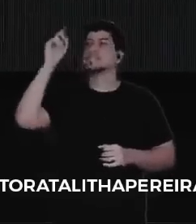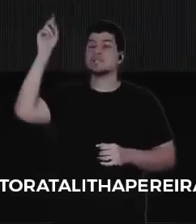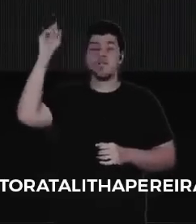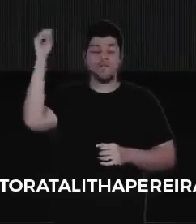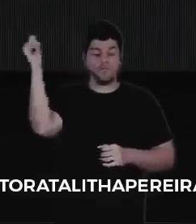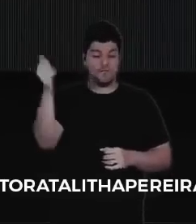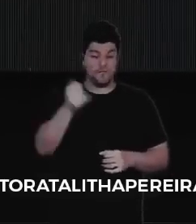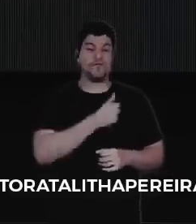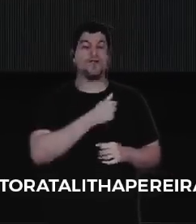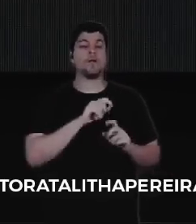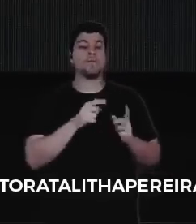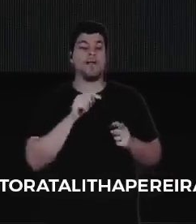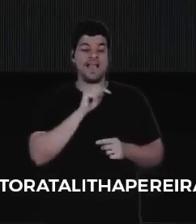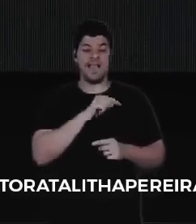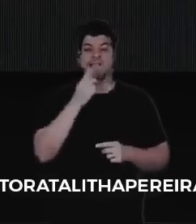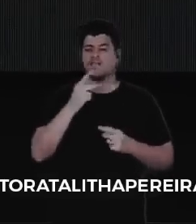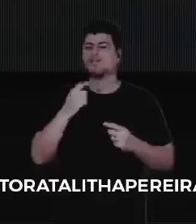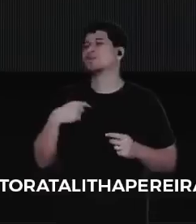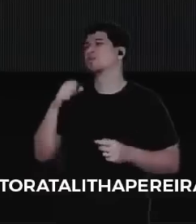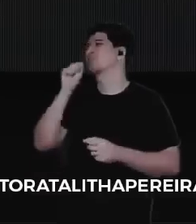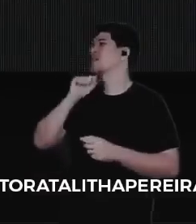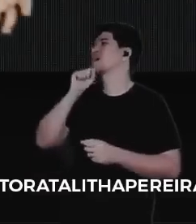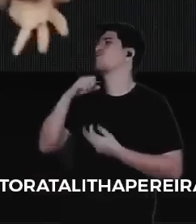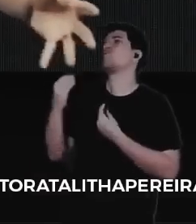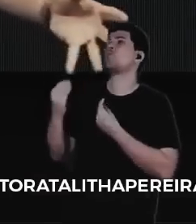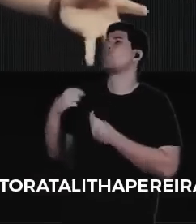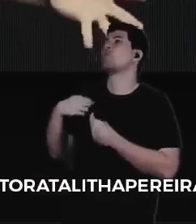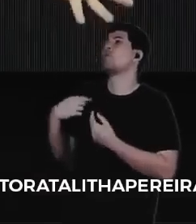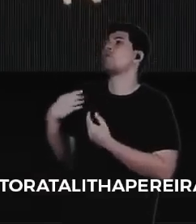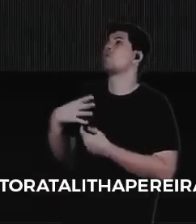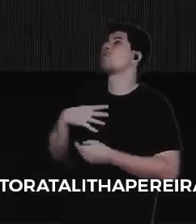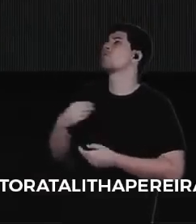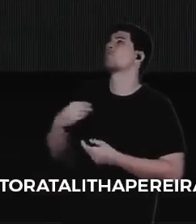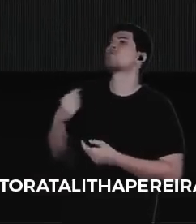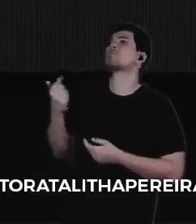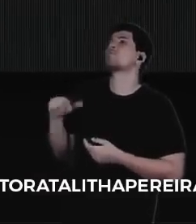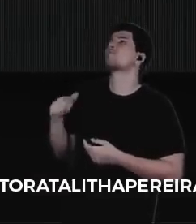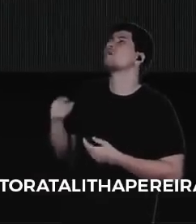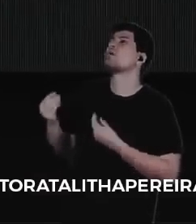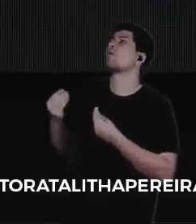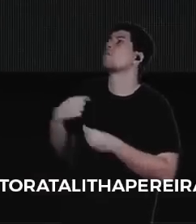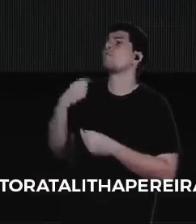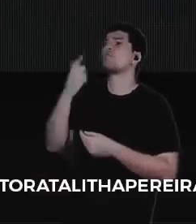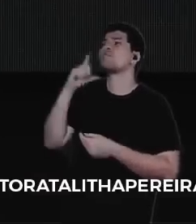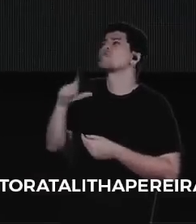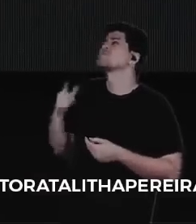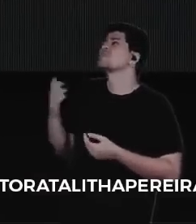velho, eu não tenho como ter filhos, como é que vai ser esse negócio?